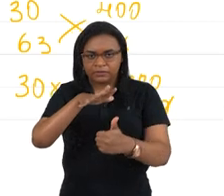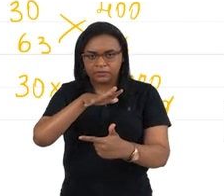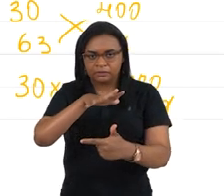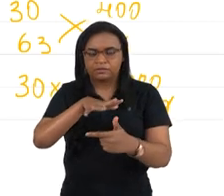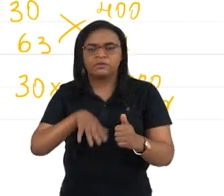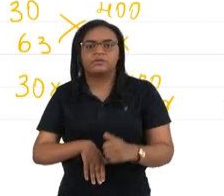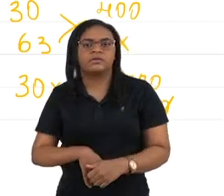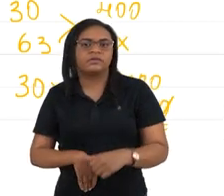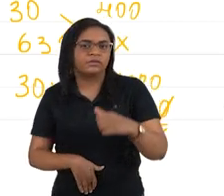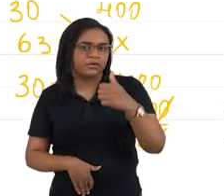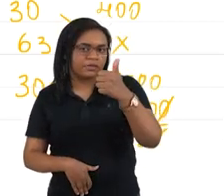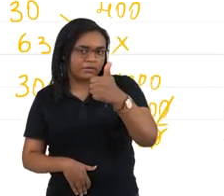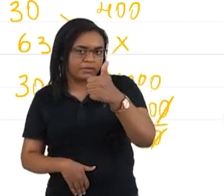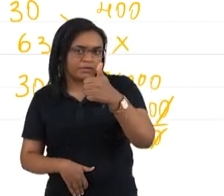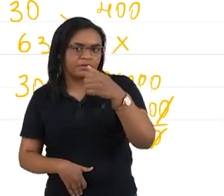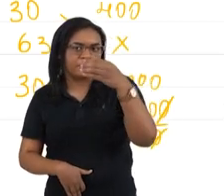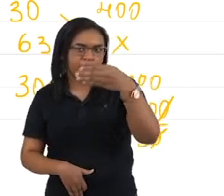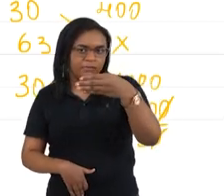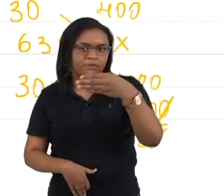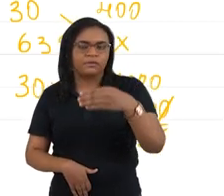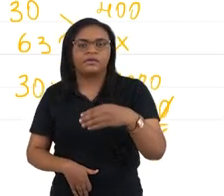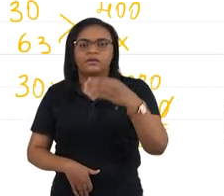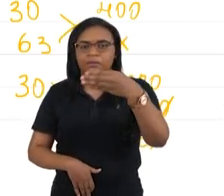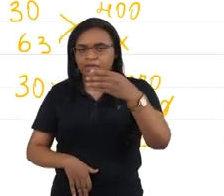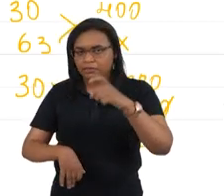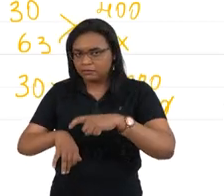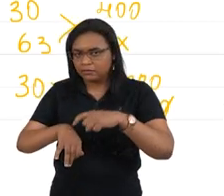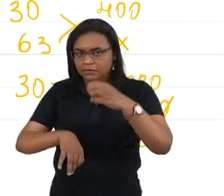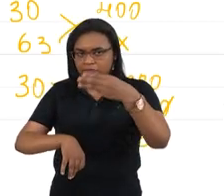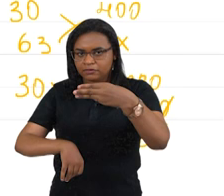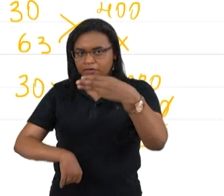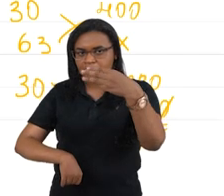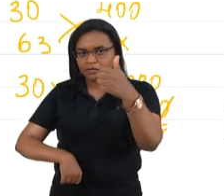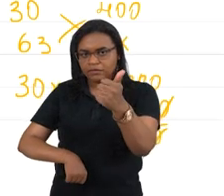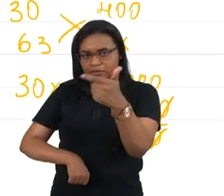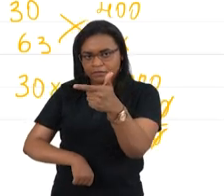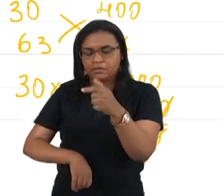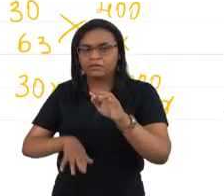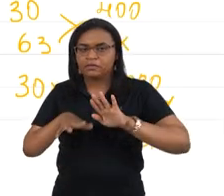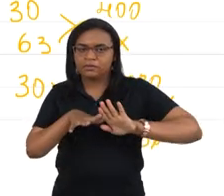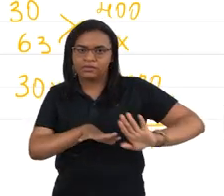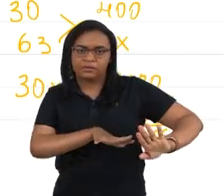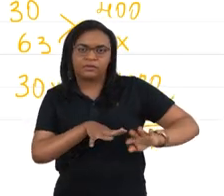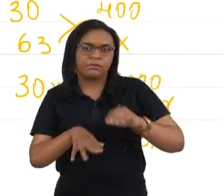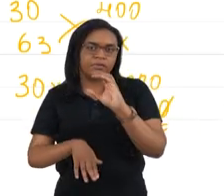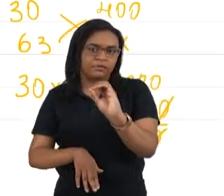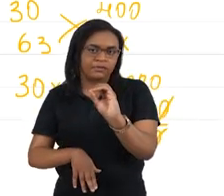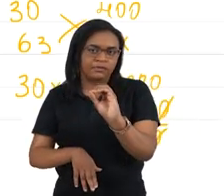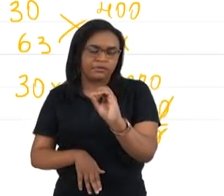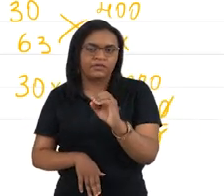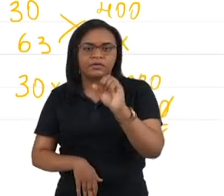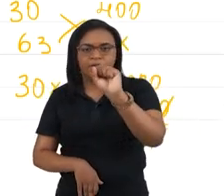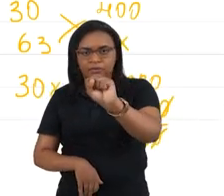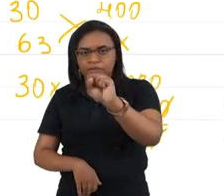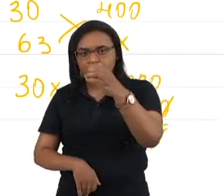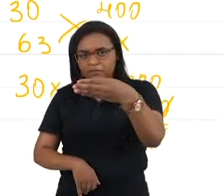vem 1, vem 4, porque 4 vezes 3 dá 12, sobra o 0. Aí esse 0 vem para cá,